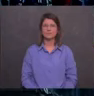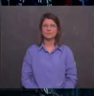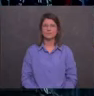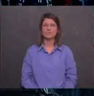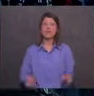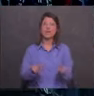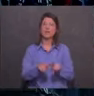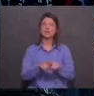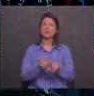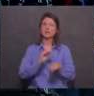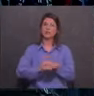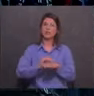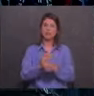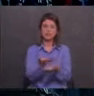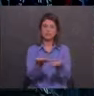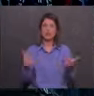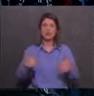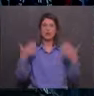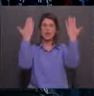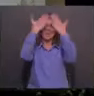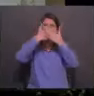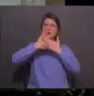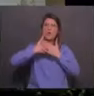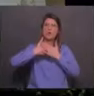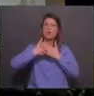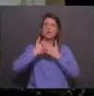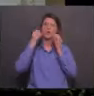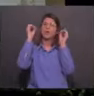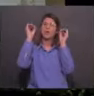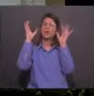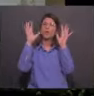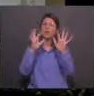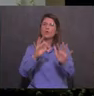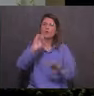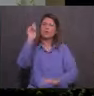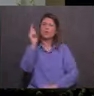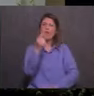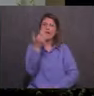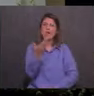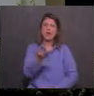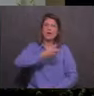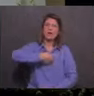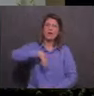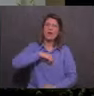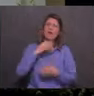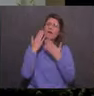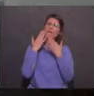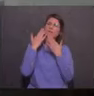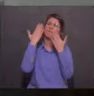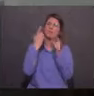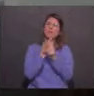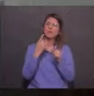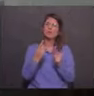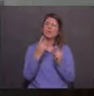Irmãos caríssimos, nesta noite iluminada com a luz da nossa fé, demos graças por vivermos em Deus